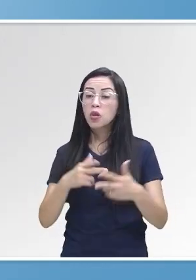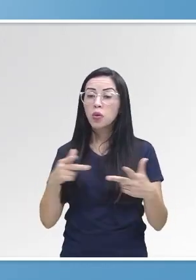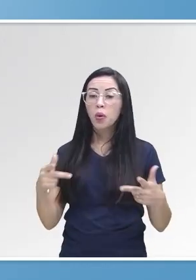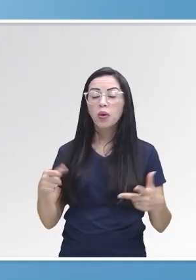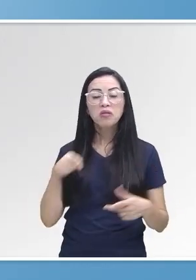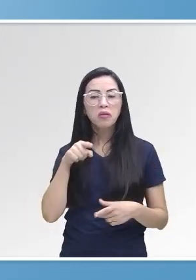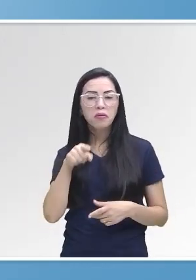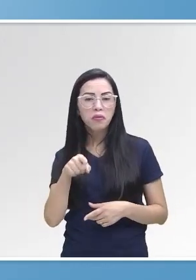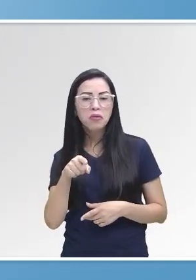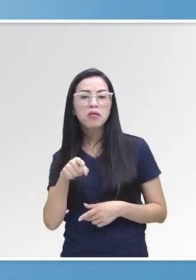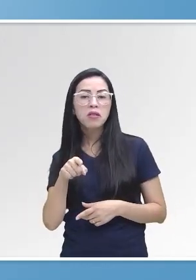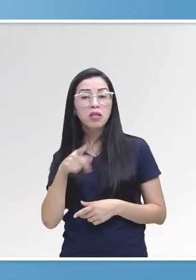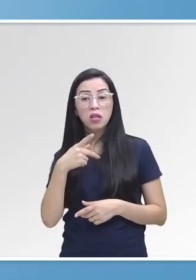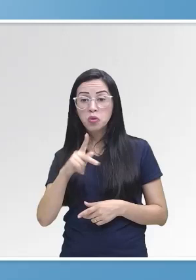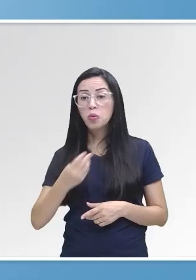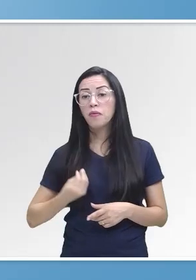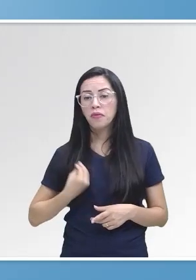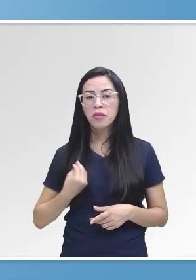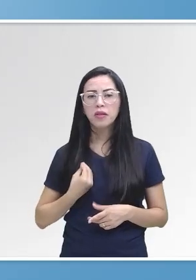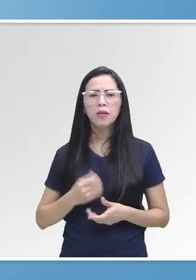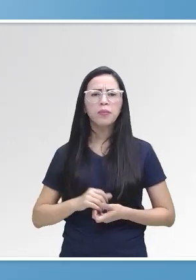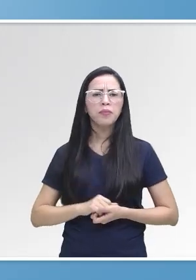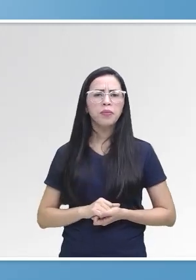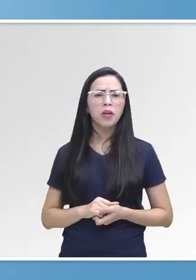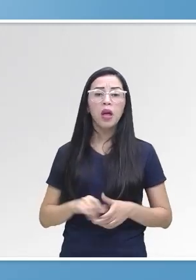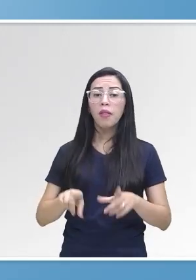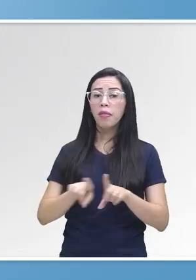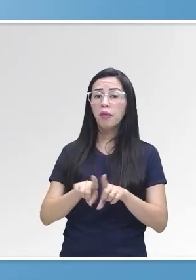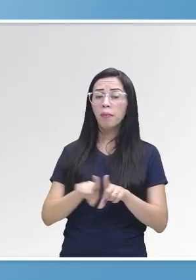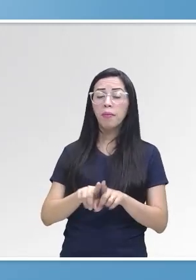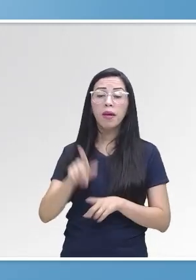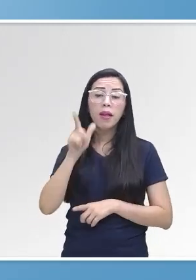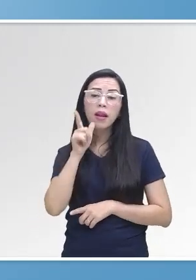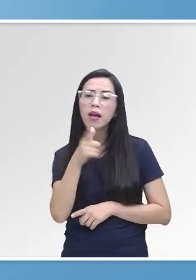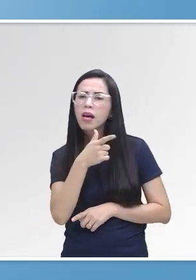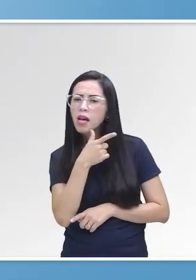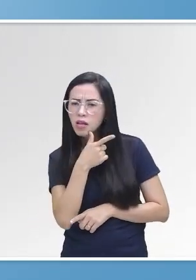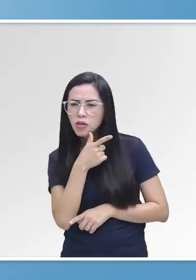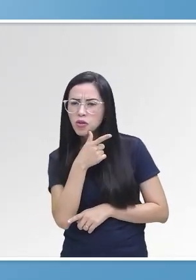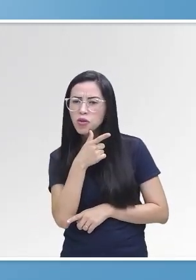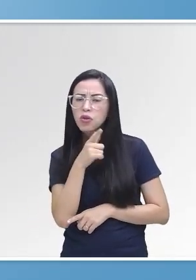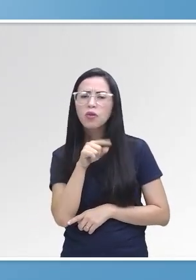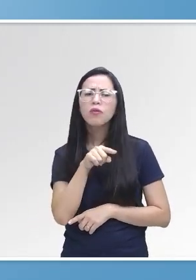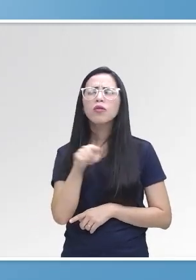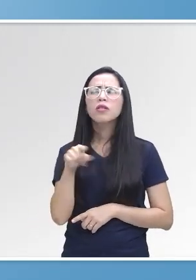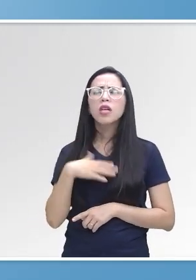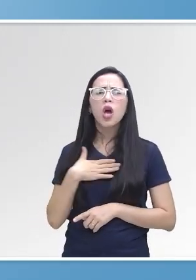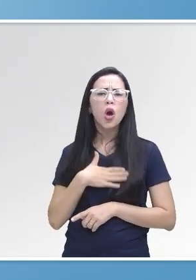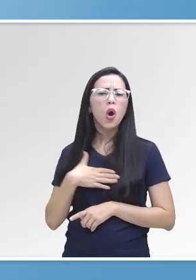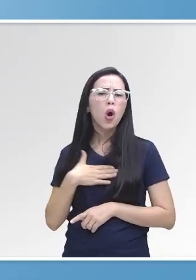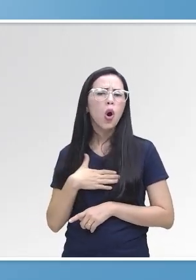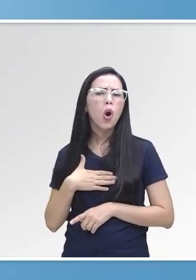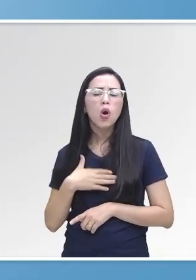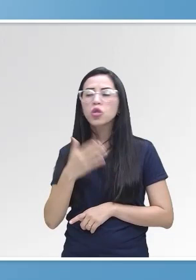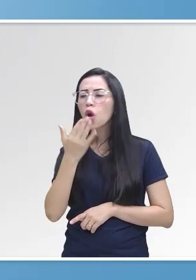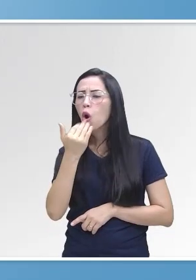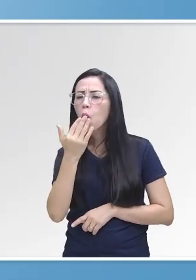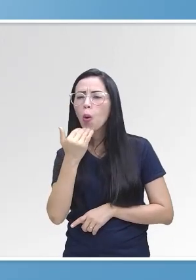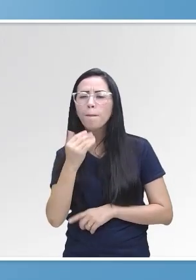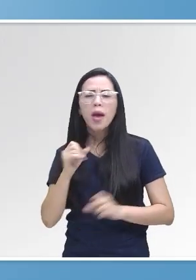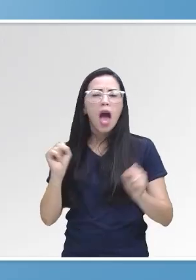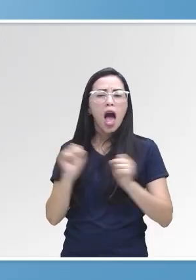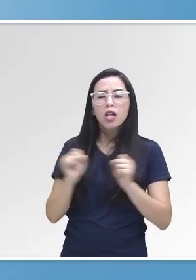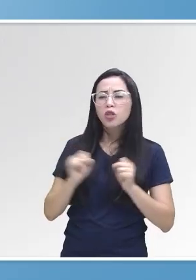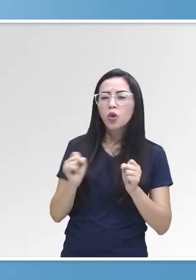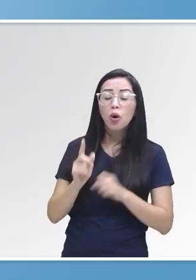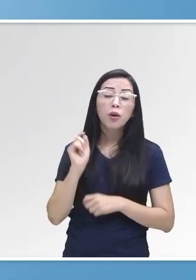dia a dia E aí o lance quem gosta mais lance que mais gostam na escola comida aí na casa